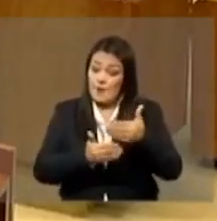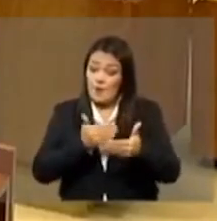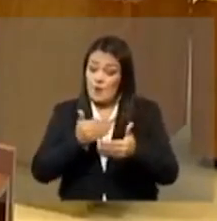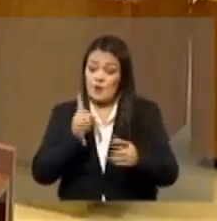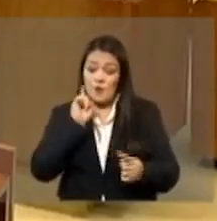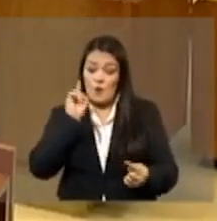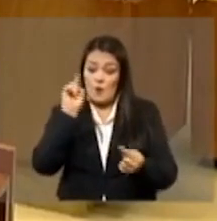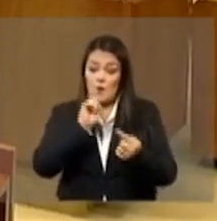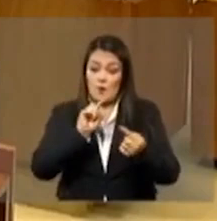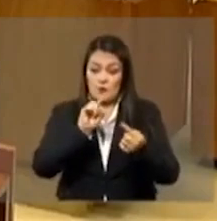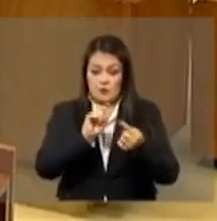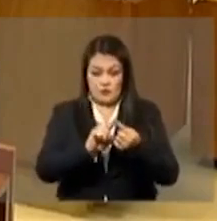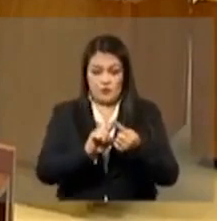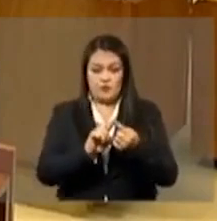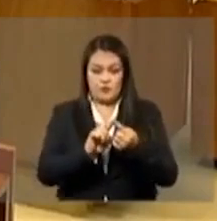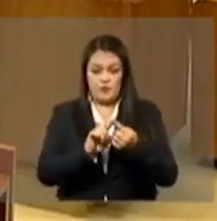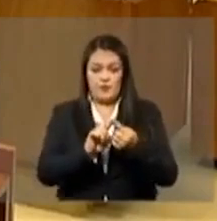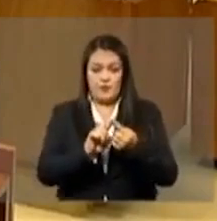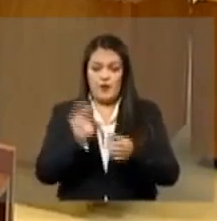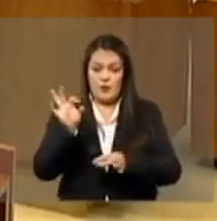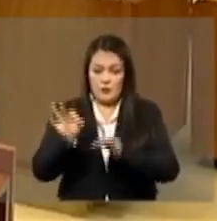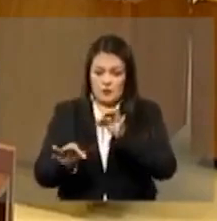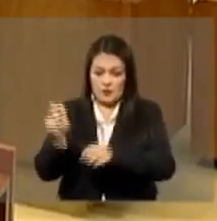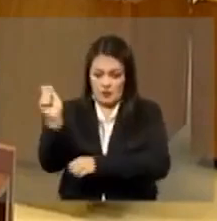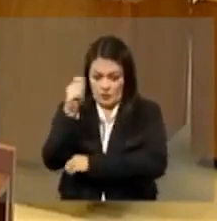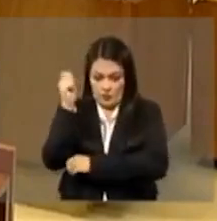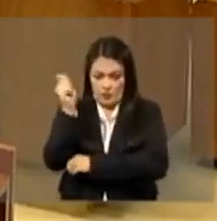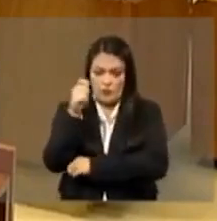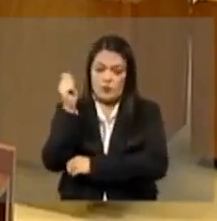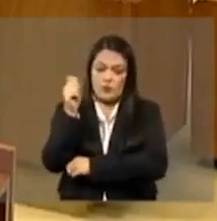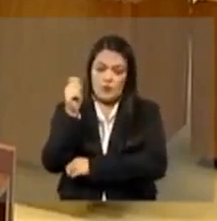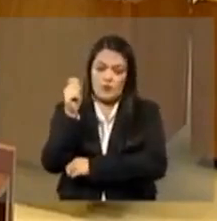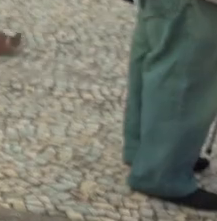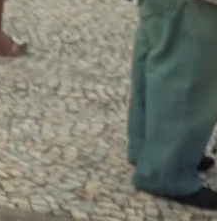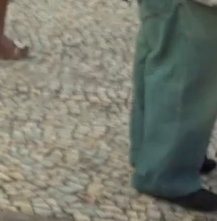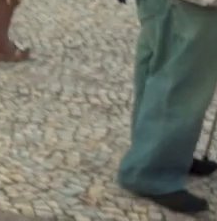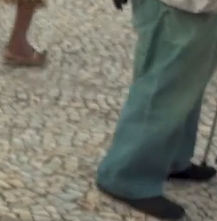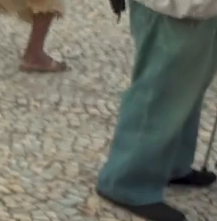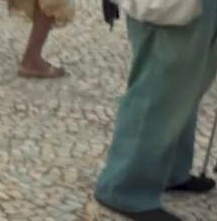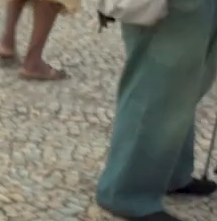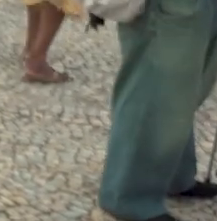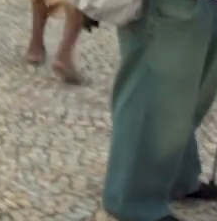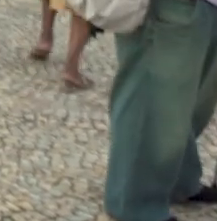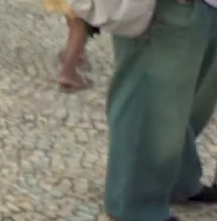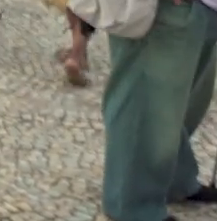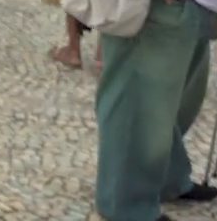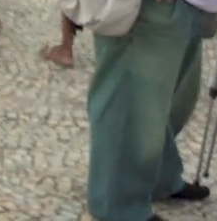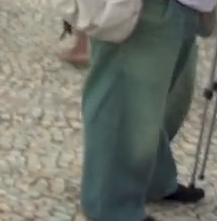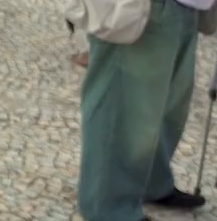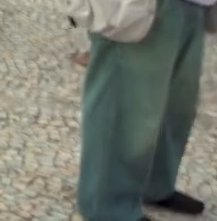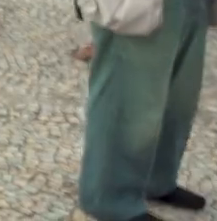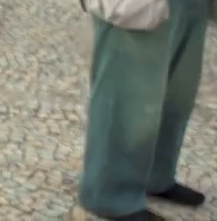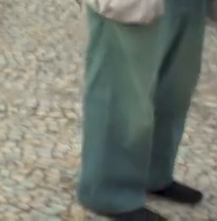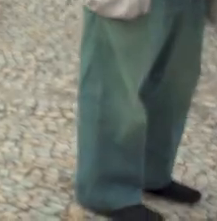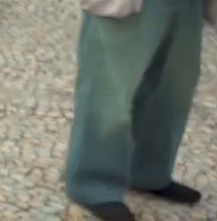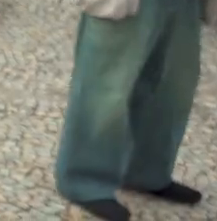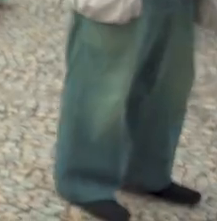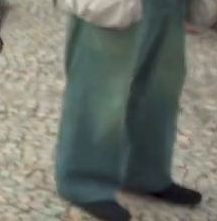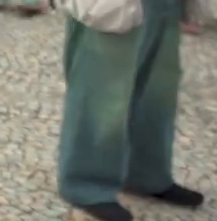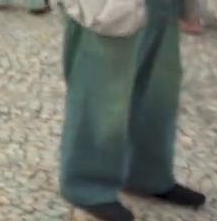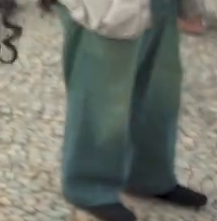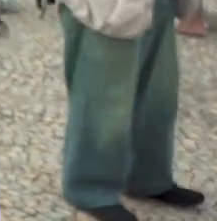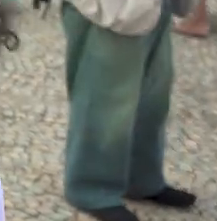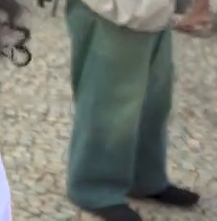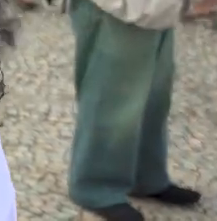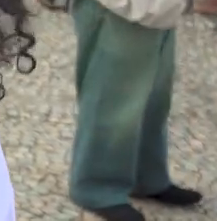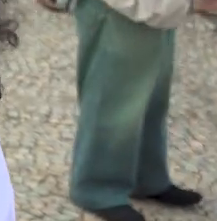no Estado, recorreu até o STF, o que provocou esse julgamento que ocorreu hoje. O contexto, a conjuntura que a gente está vivendo, é uma